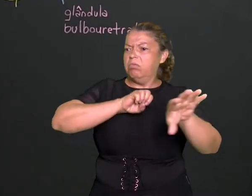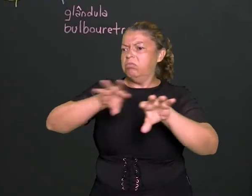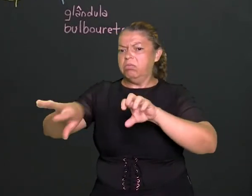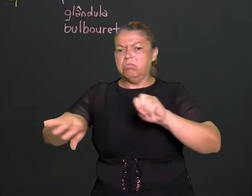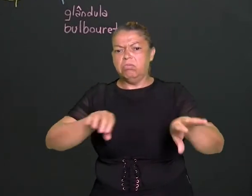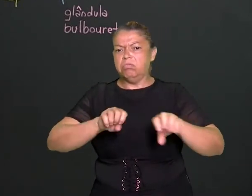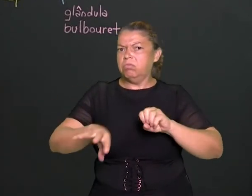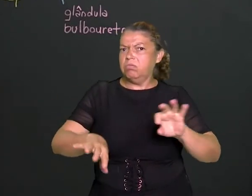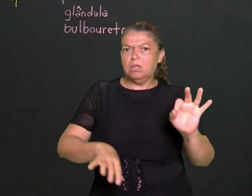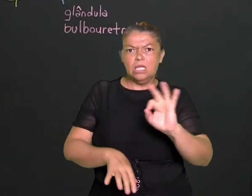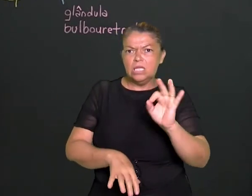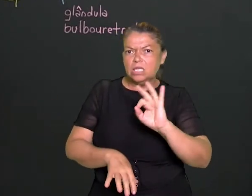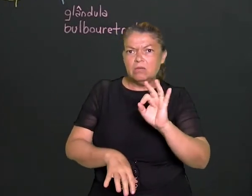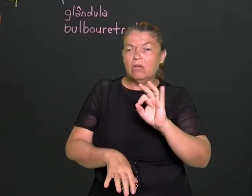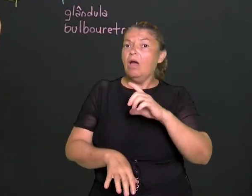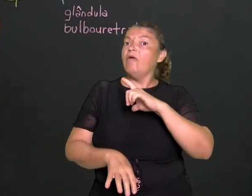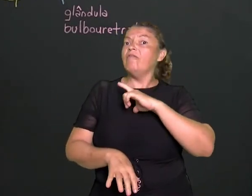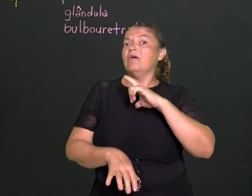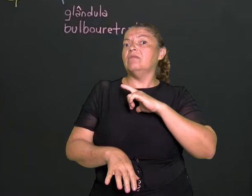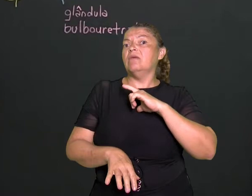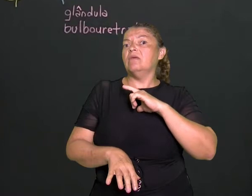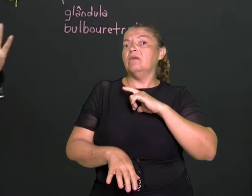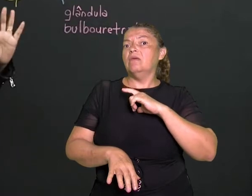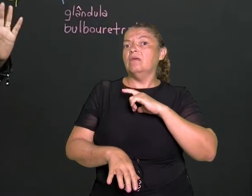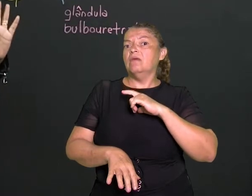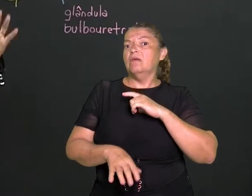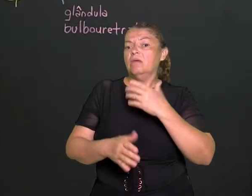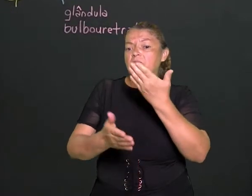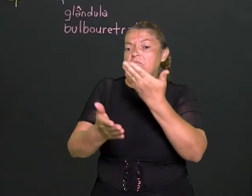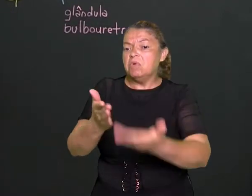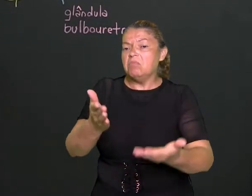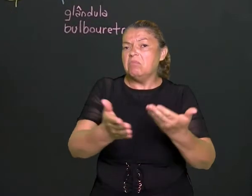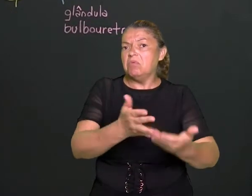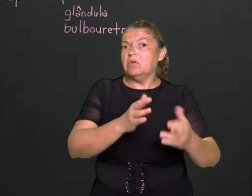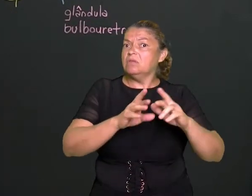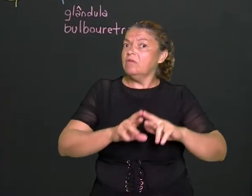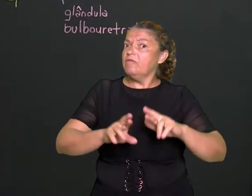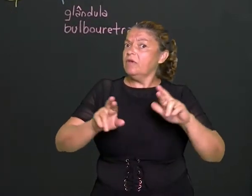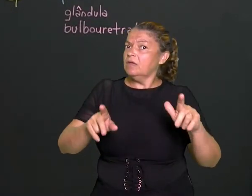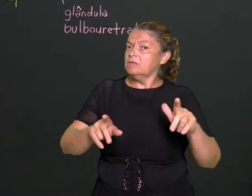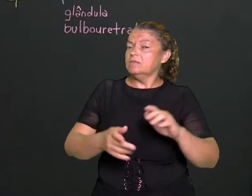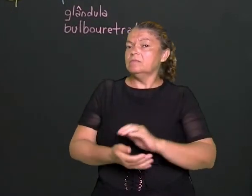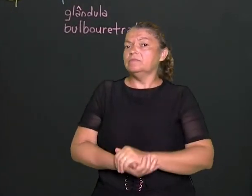sendo eliminados, vai haver uma reabsorção deles. O corpo reabsorve